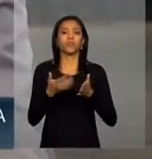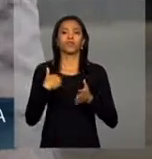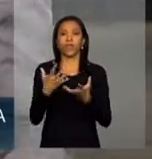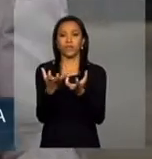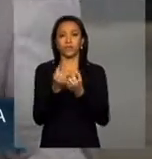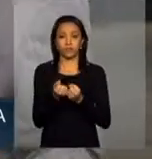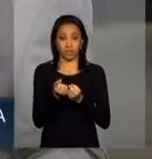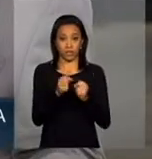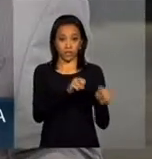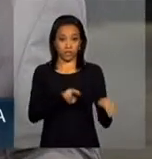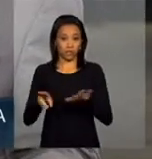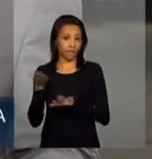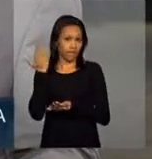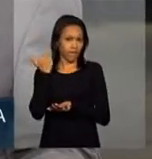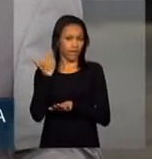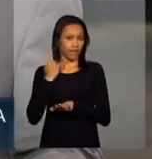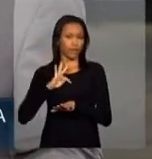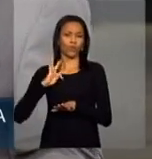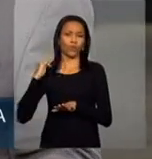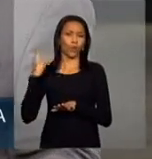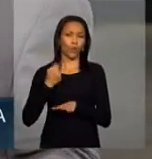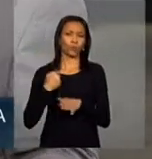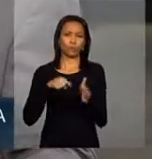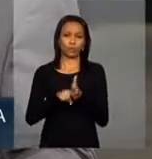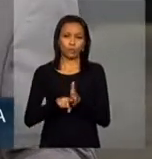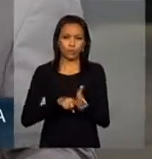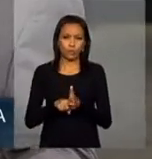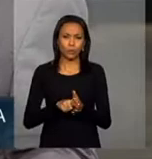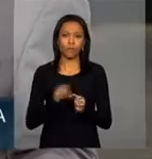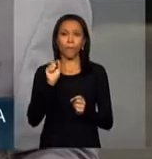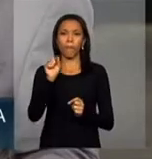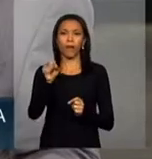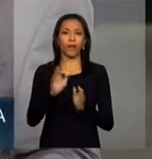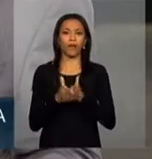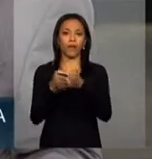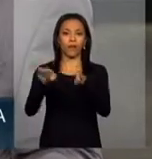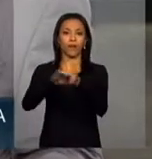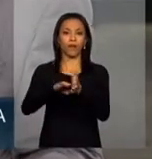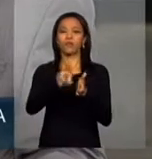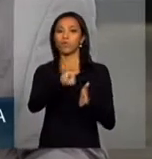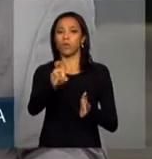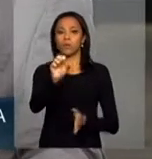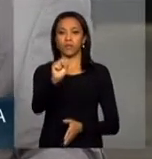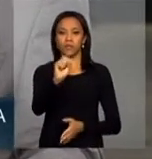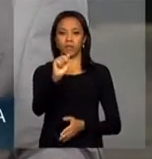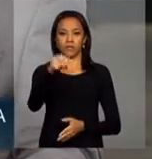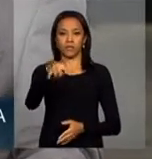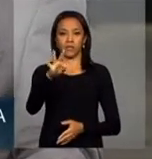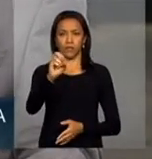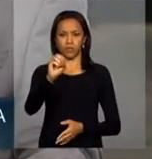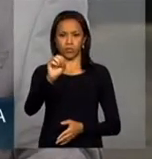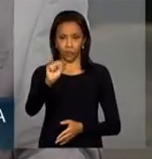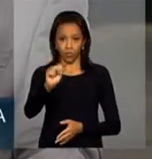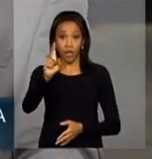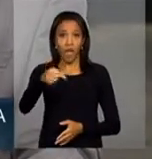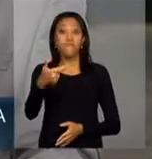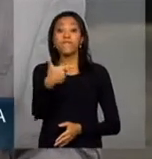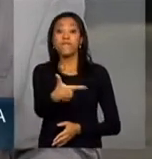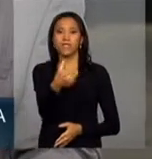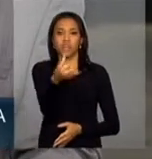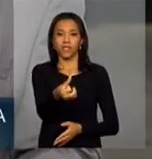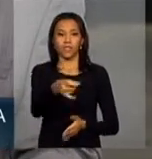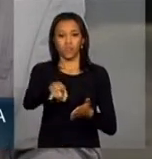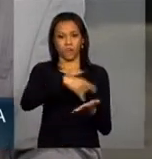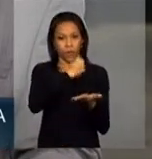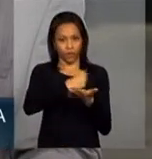Eu recebi na semana passada todos os estudos de Santos, que são 26 contratos, e os 26